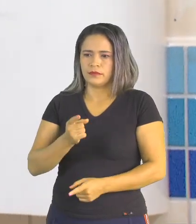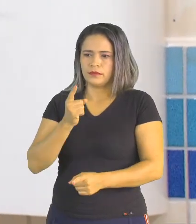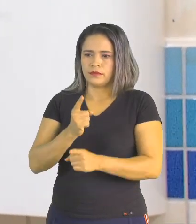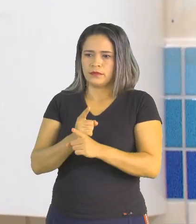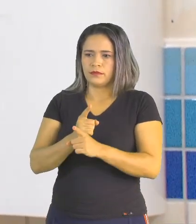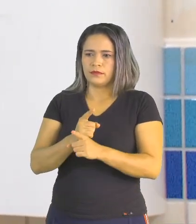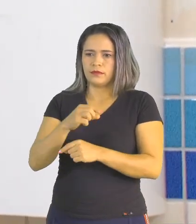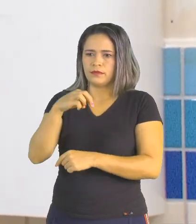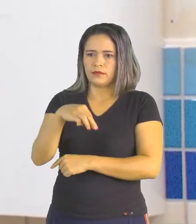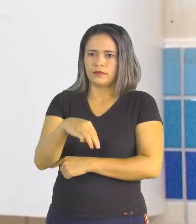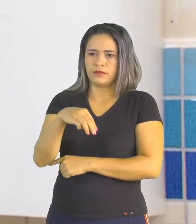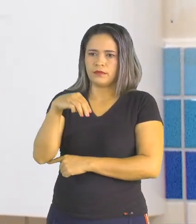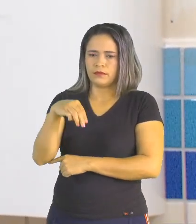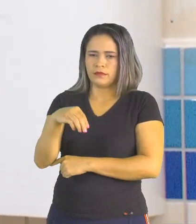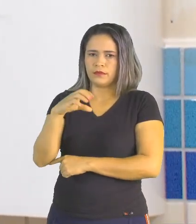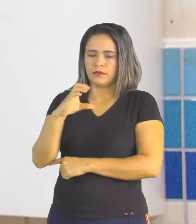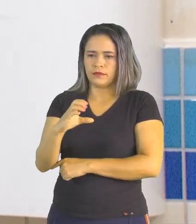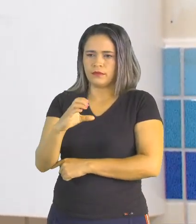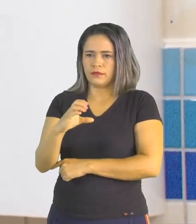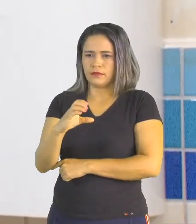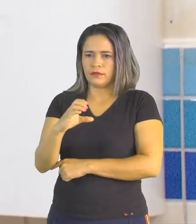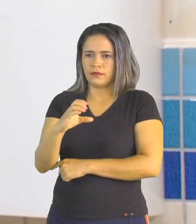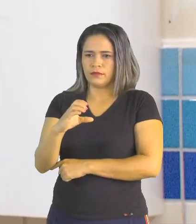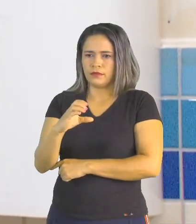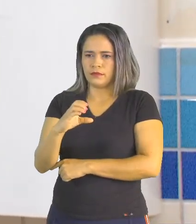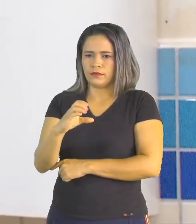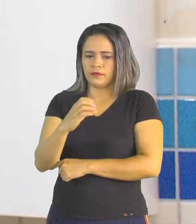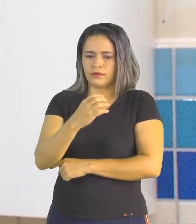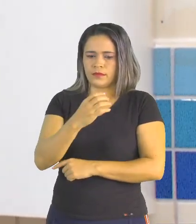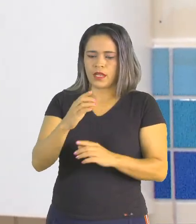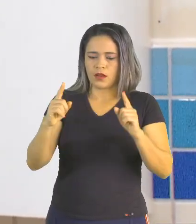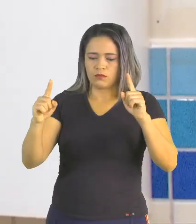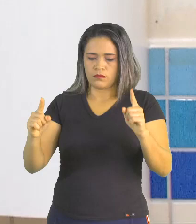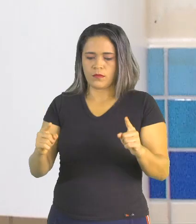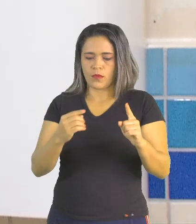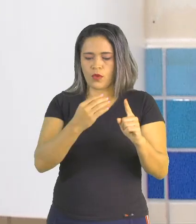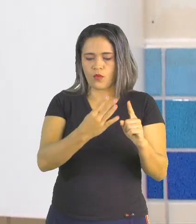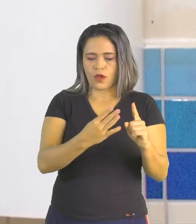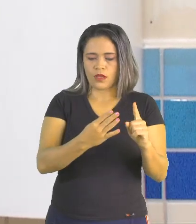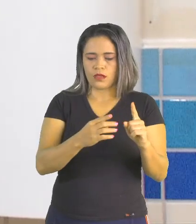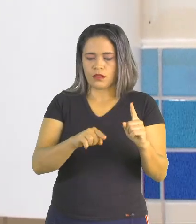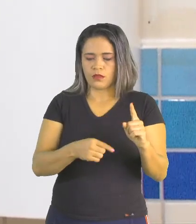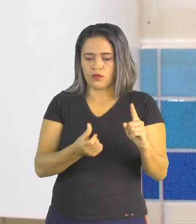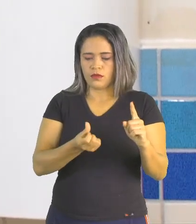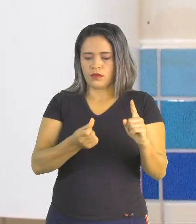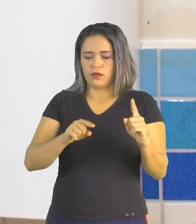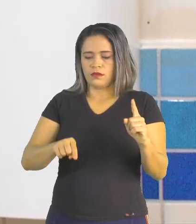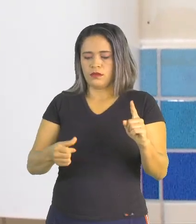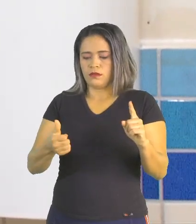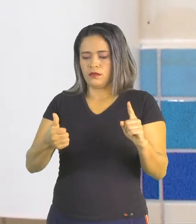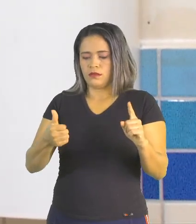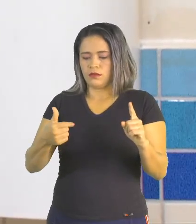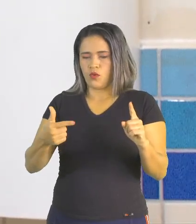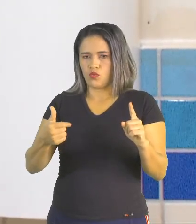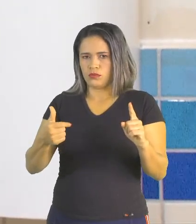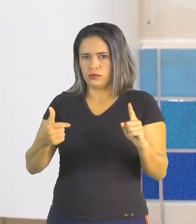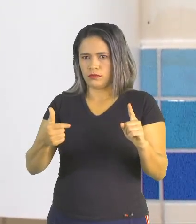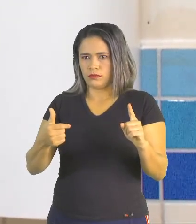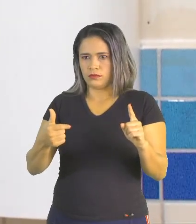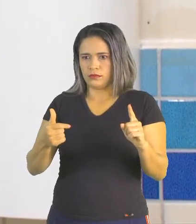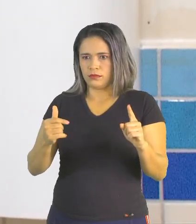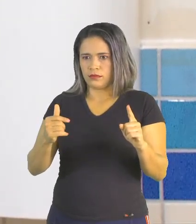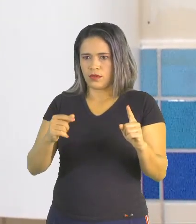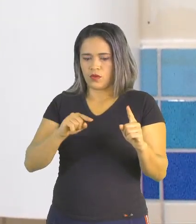o mínimo múltiplo comum entre 4, 6 e 12. Eu separei